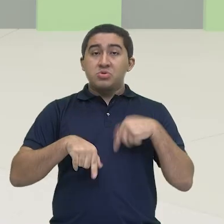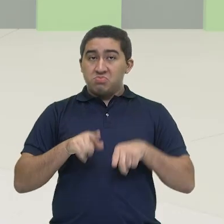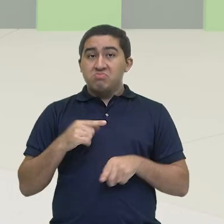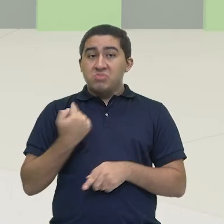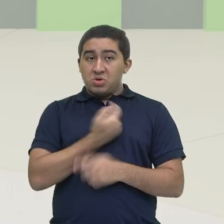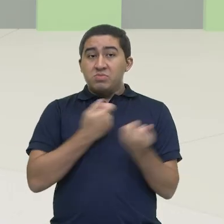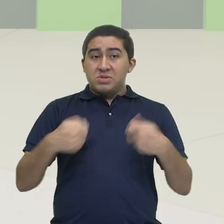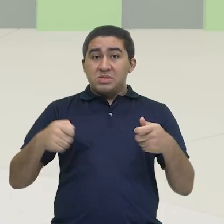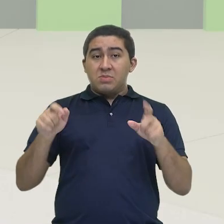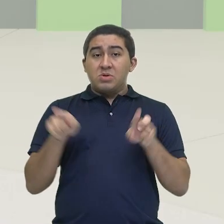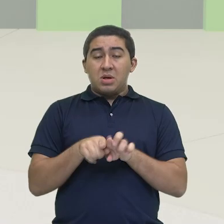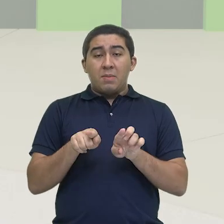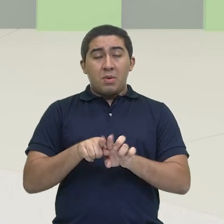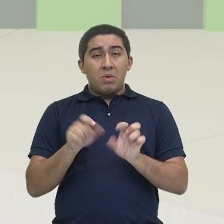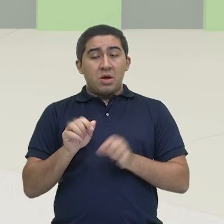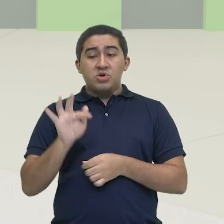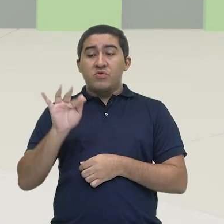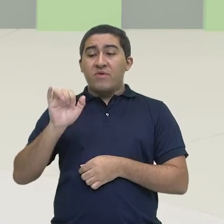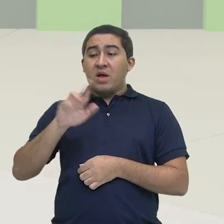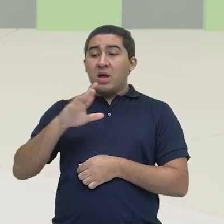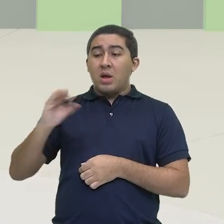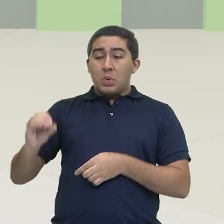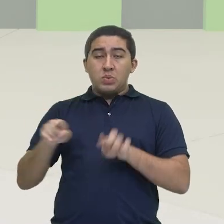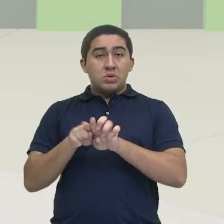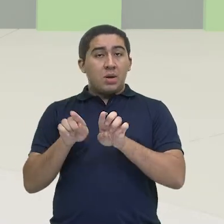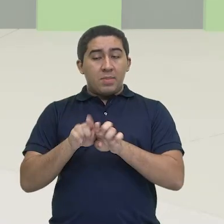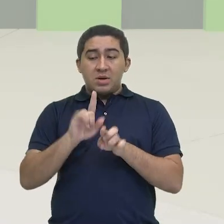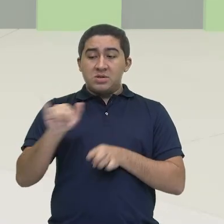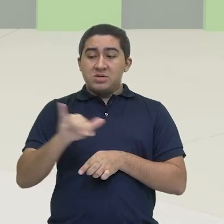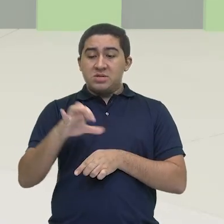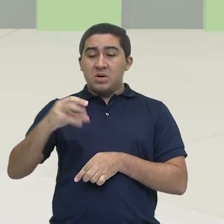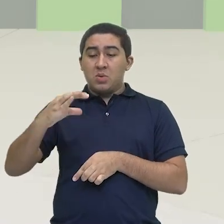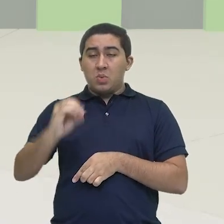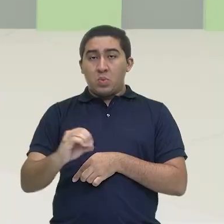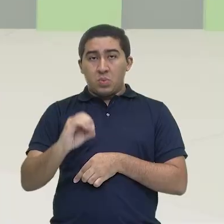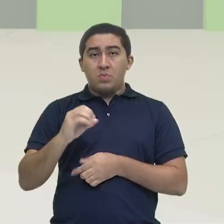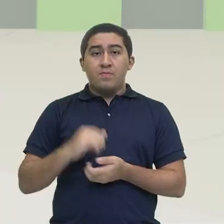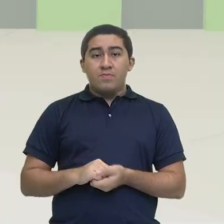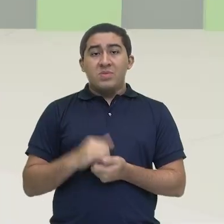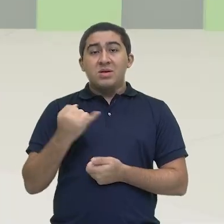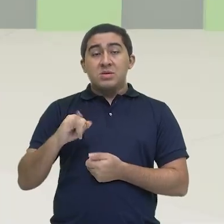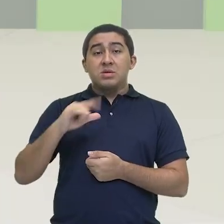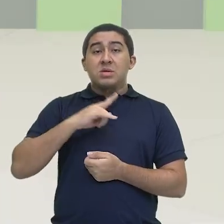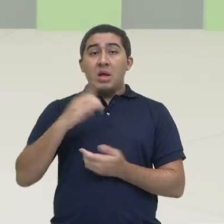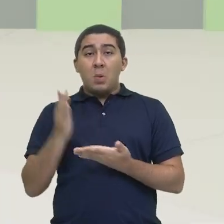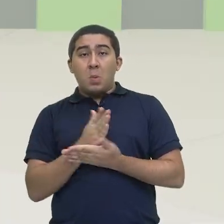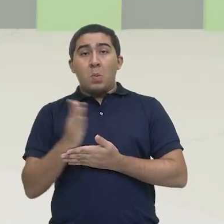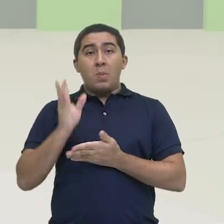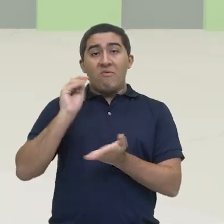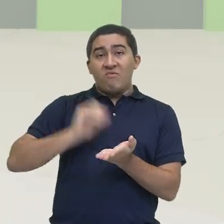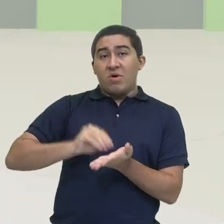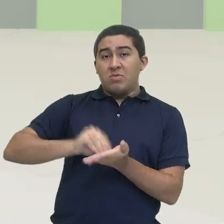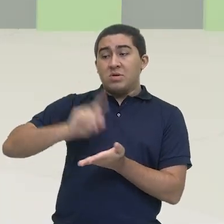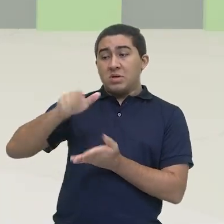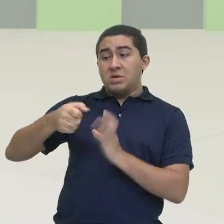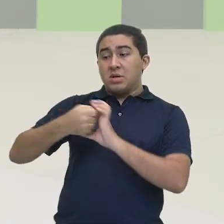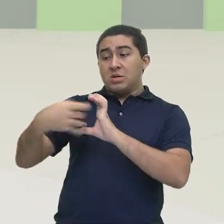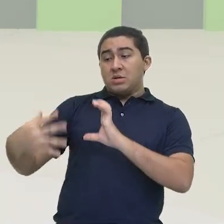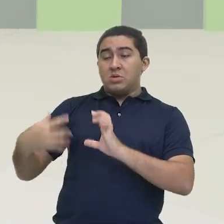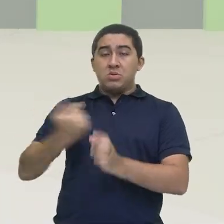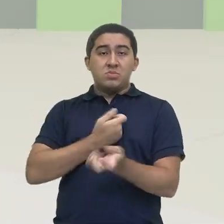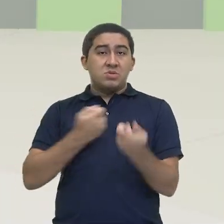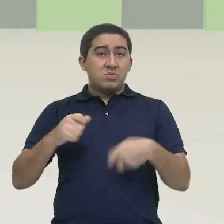gente precisa aí de ferro, a gente precisa do zinco, né? Então, quando tem alguma falta desses elementos, a gente precisa